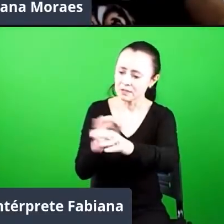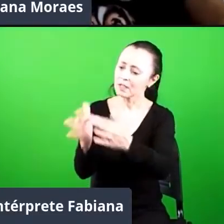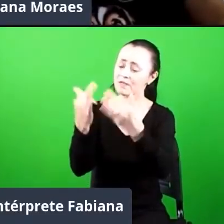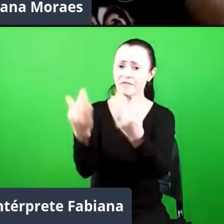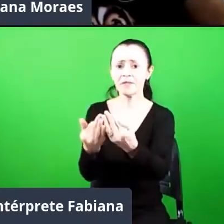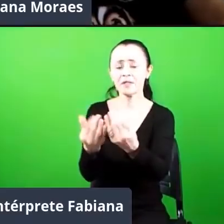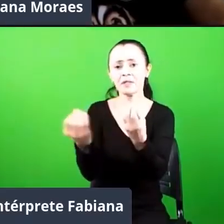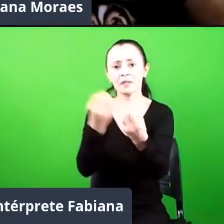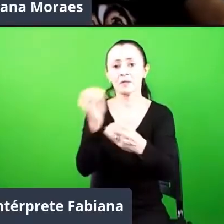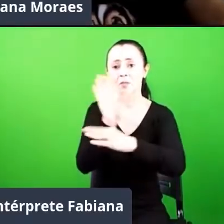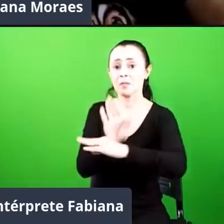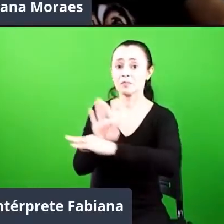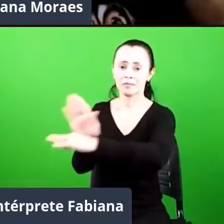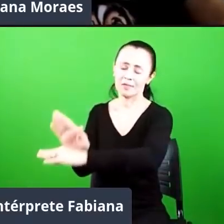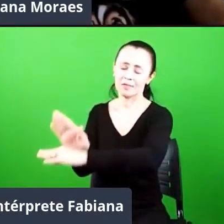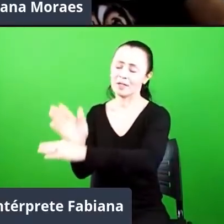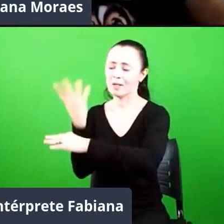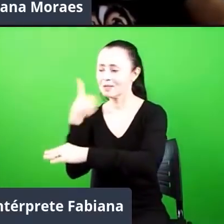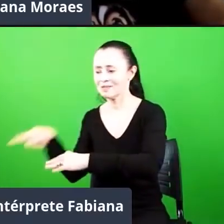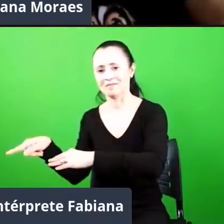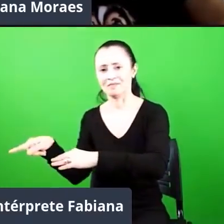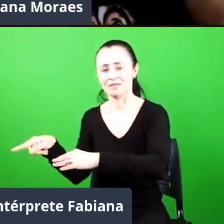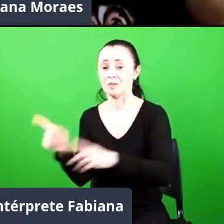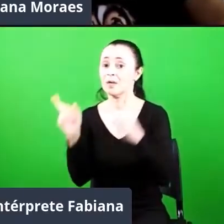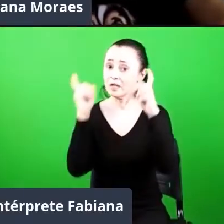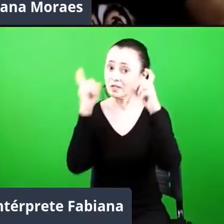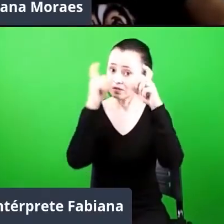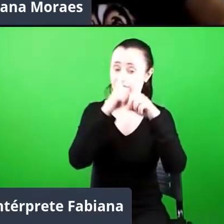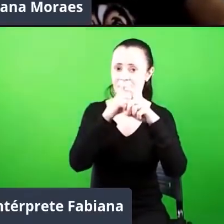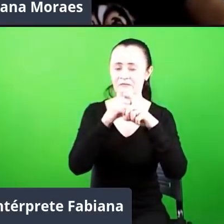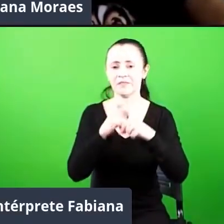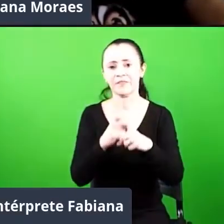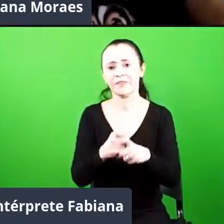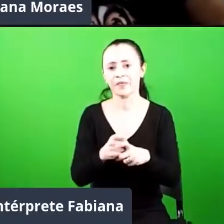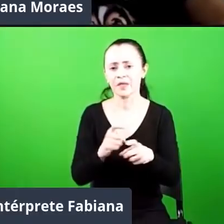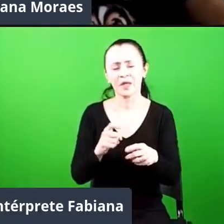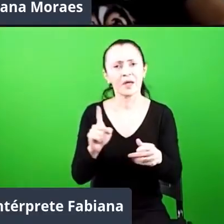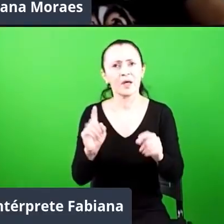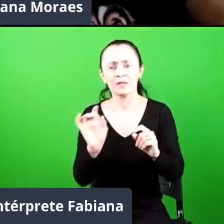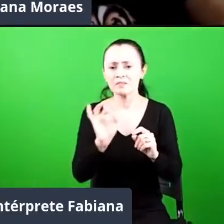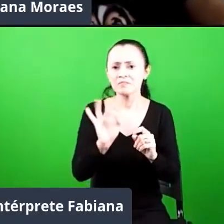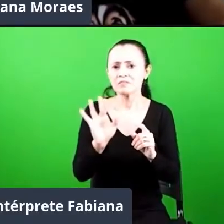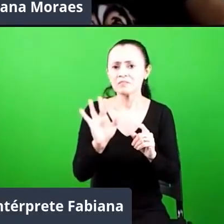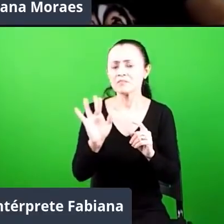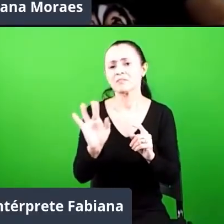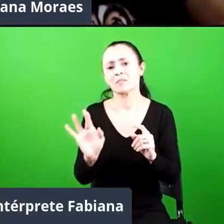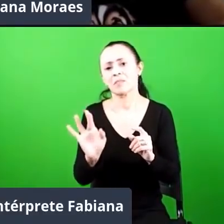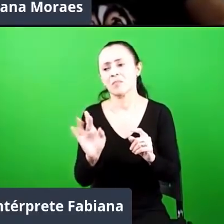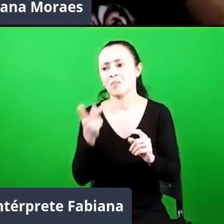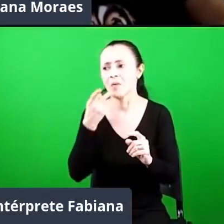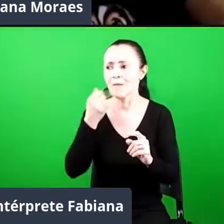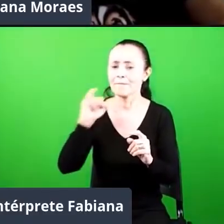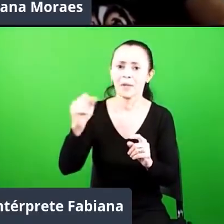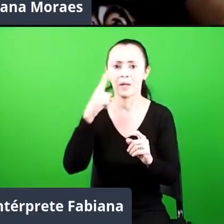uma dificuldade imensa. Os pais, eles, vamos colocar pais, mas não são pais somente, as pessoas que acompanham essa criança,